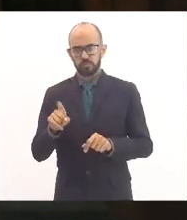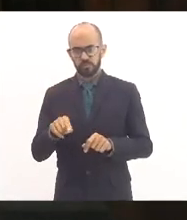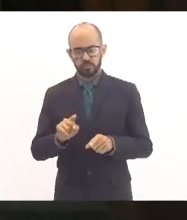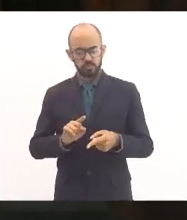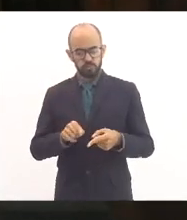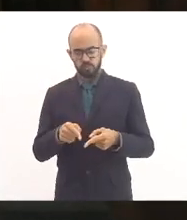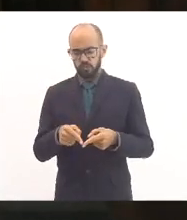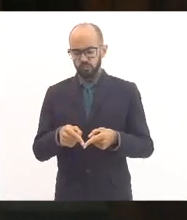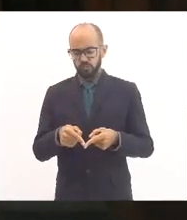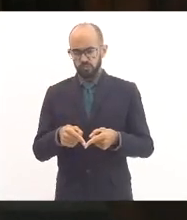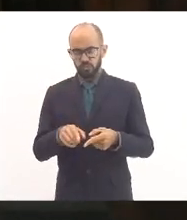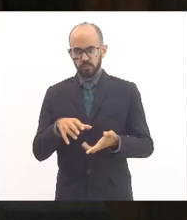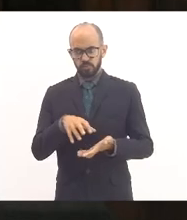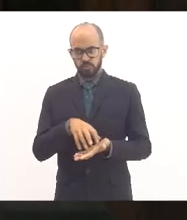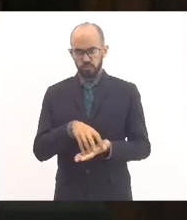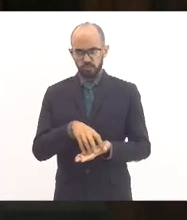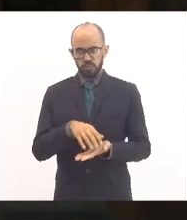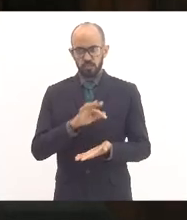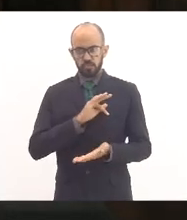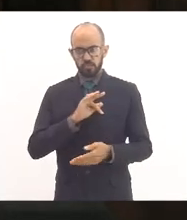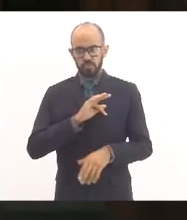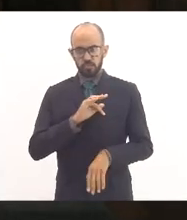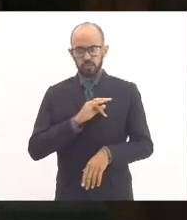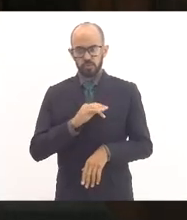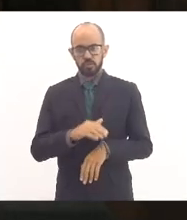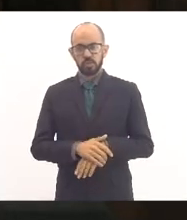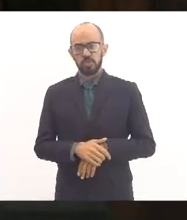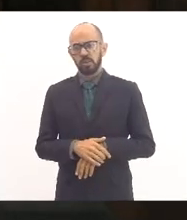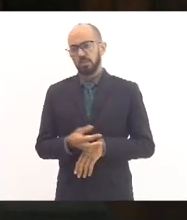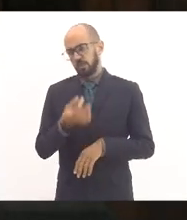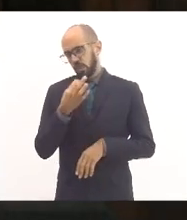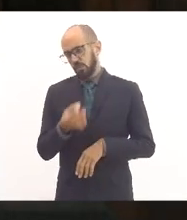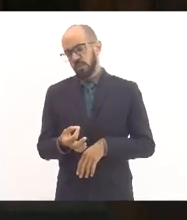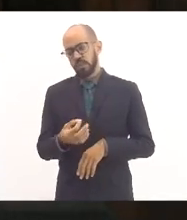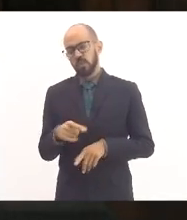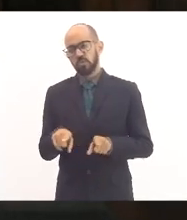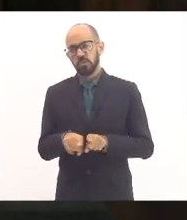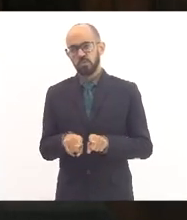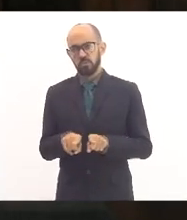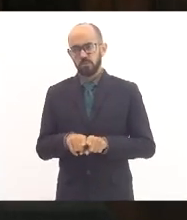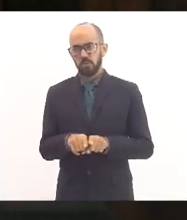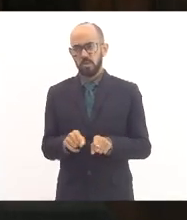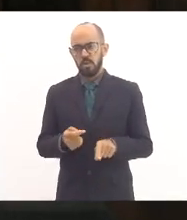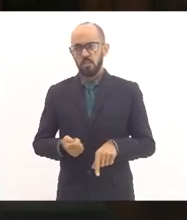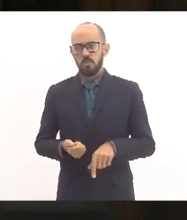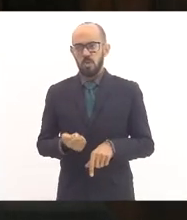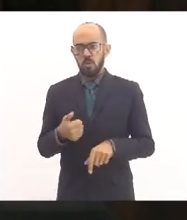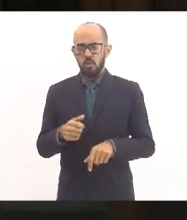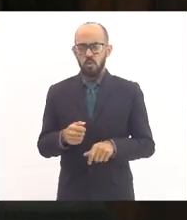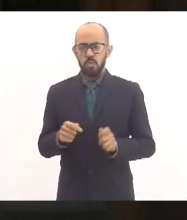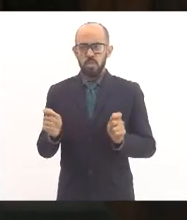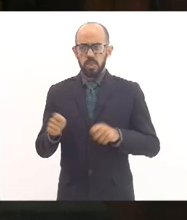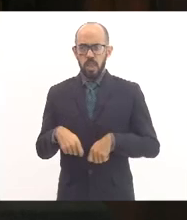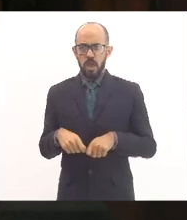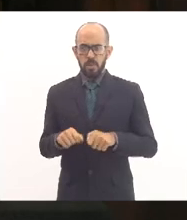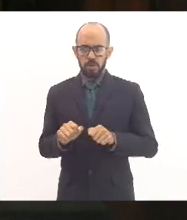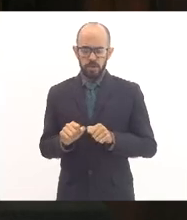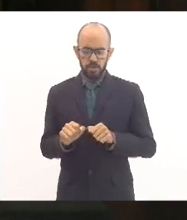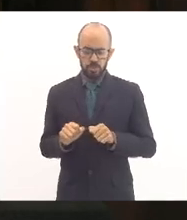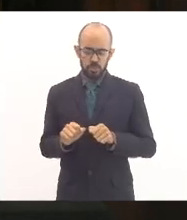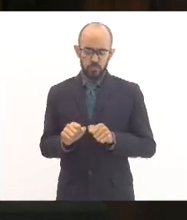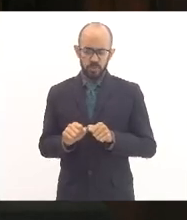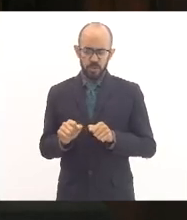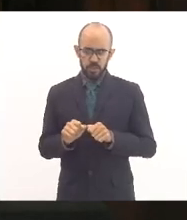enquanto unidade da Polícia Civil e eu acho que muito pouca coisa a gente pode impedir o